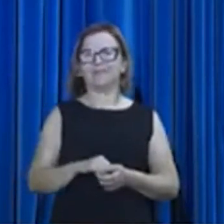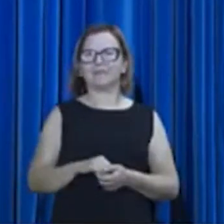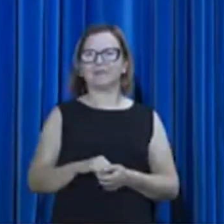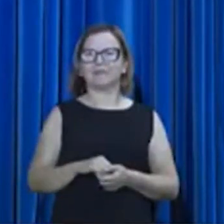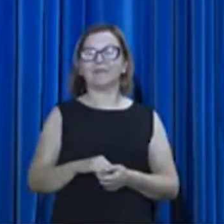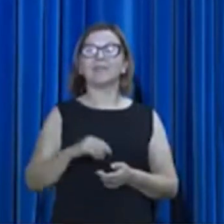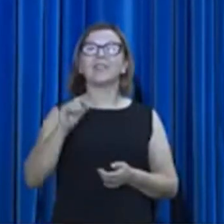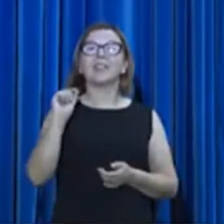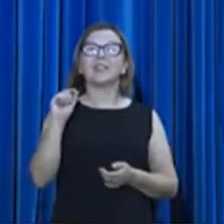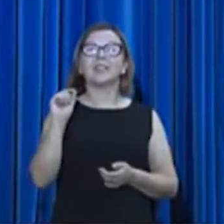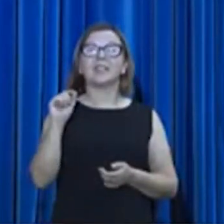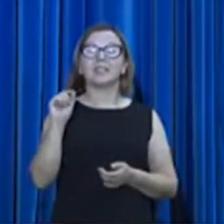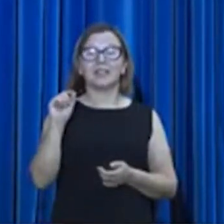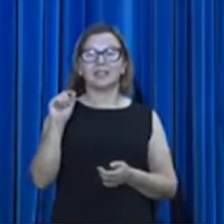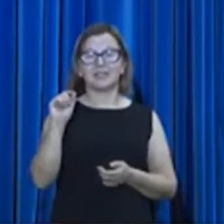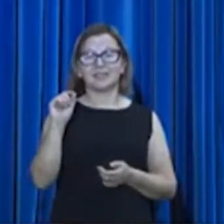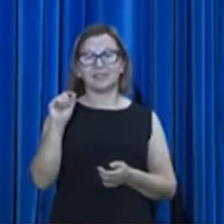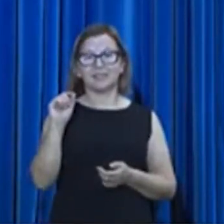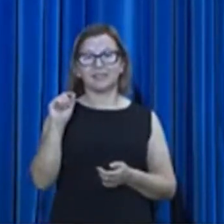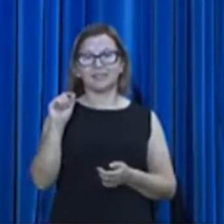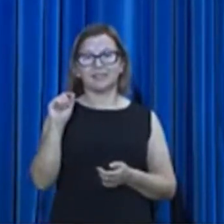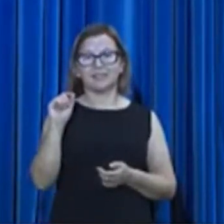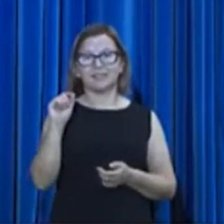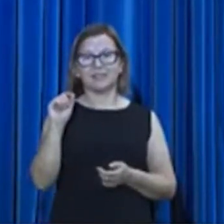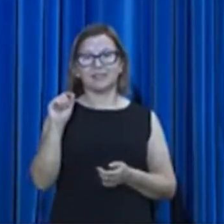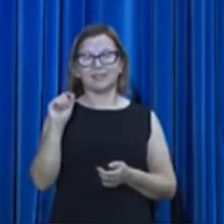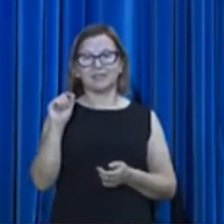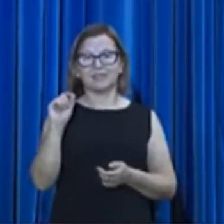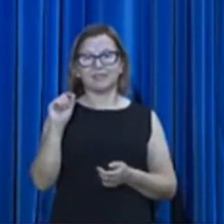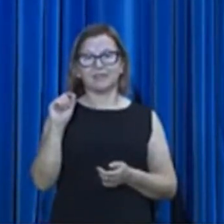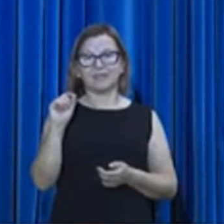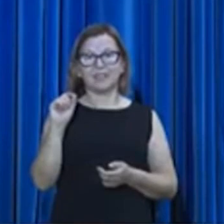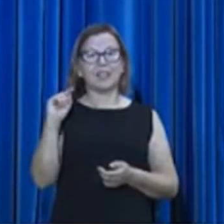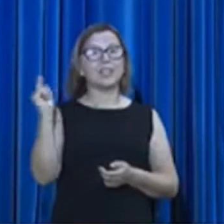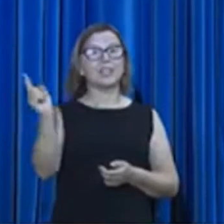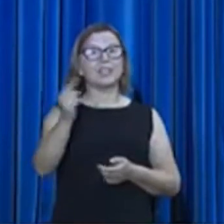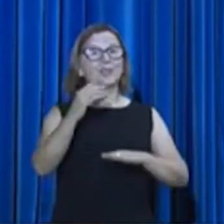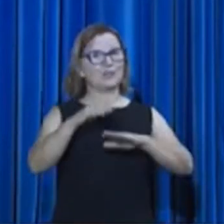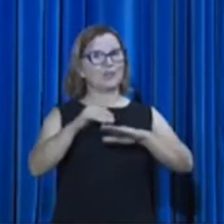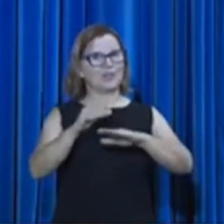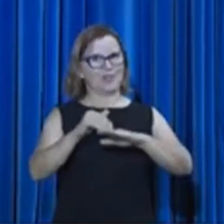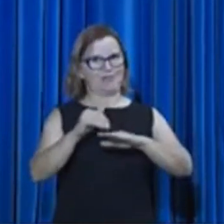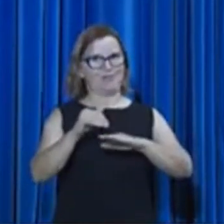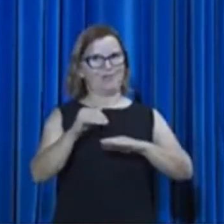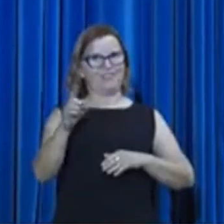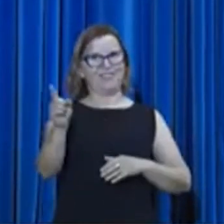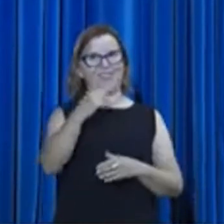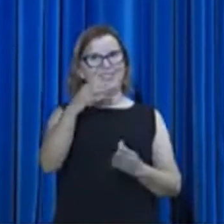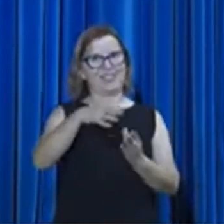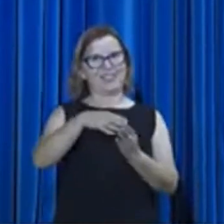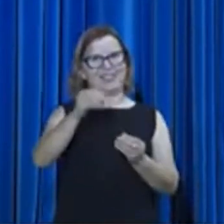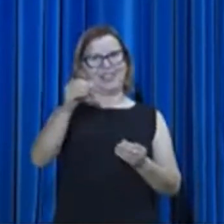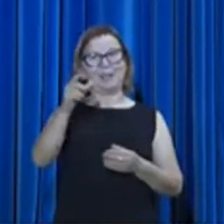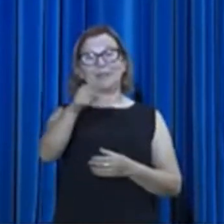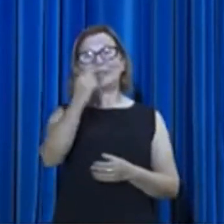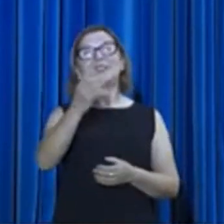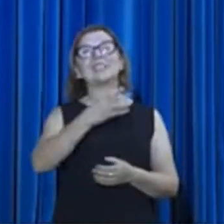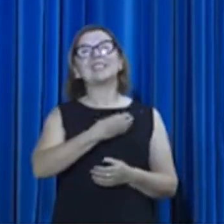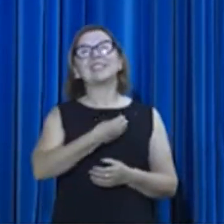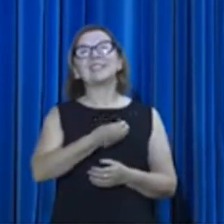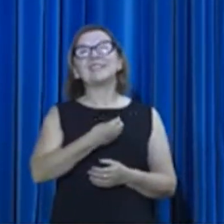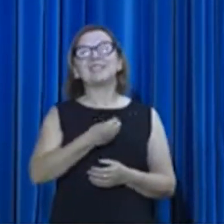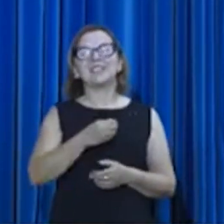Quem é que tenha regimentado nossas almas, nossas vidas, irmãos e irmãs?